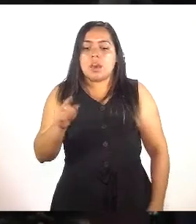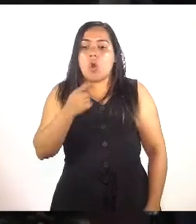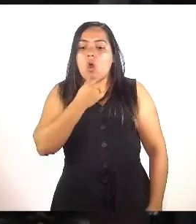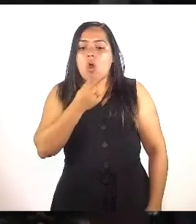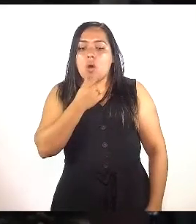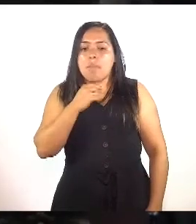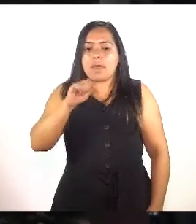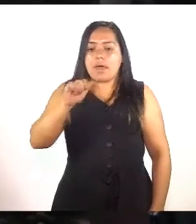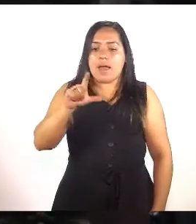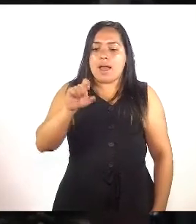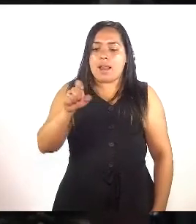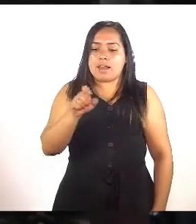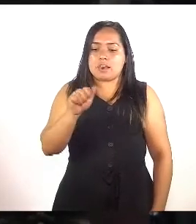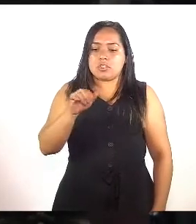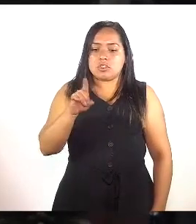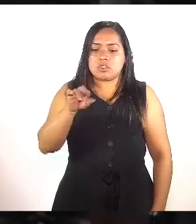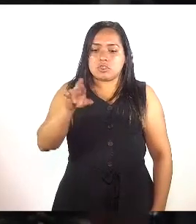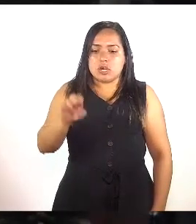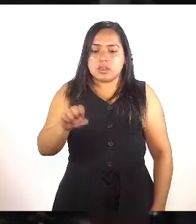Eu também